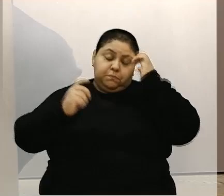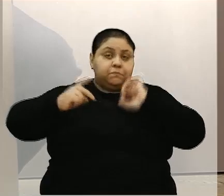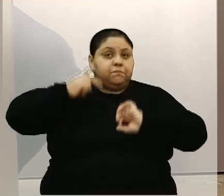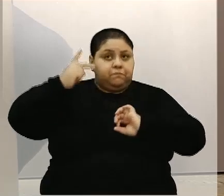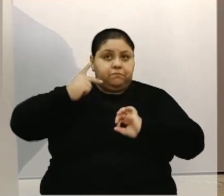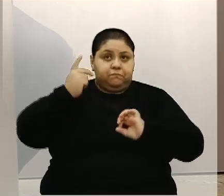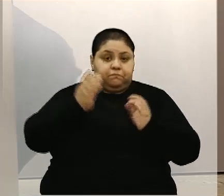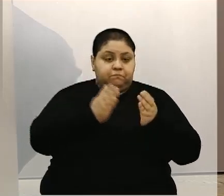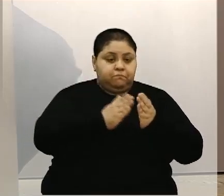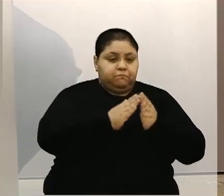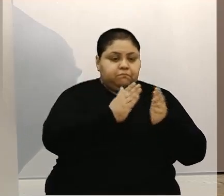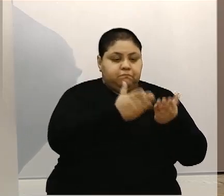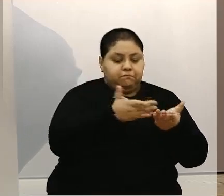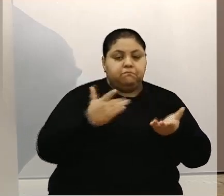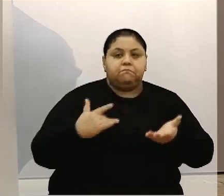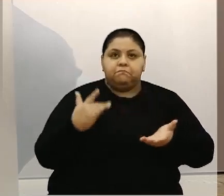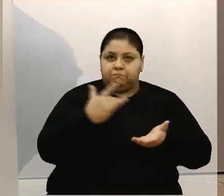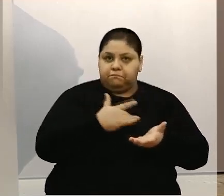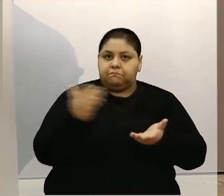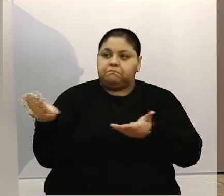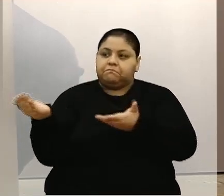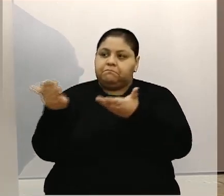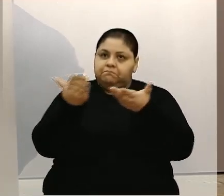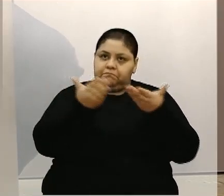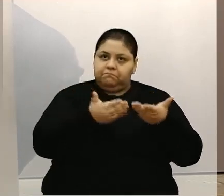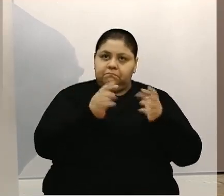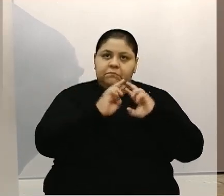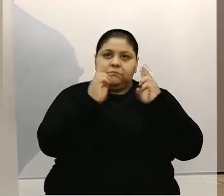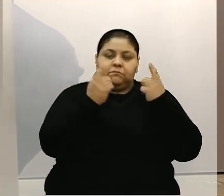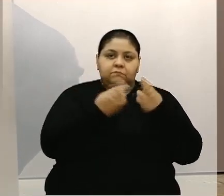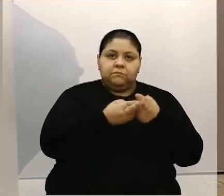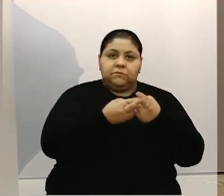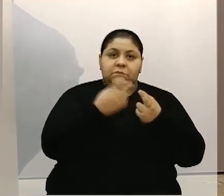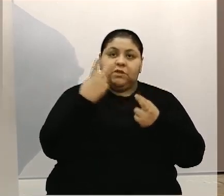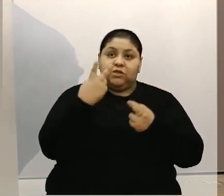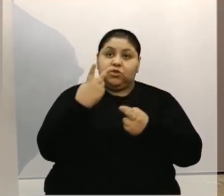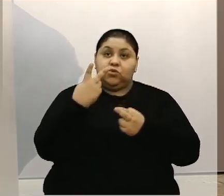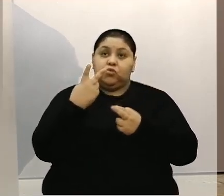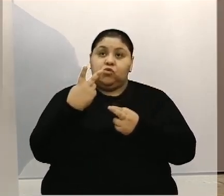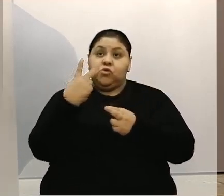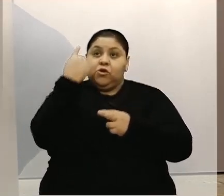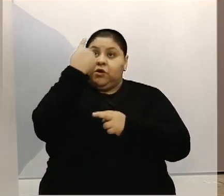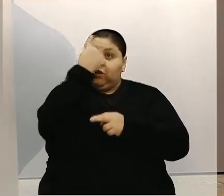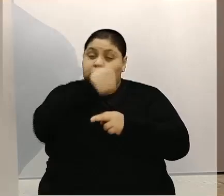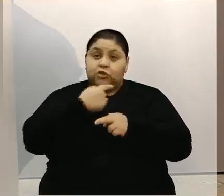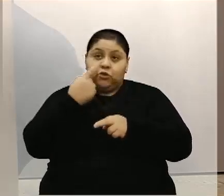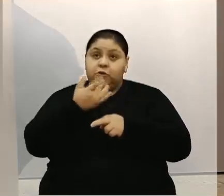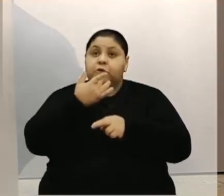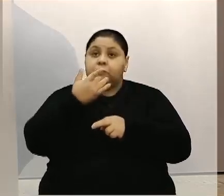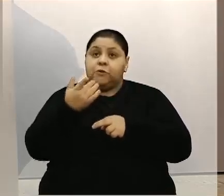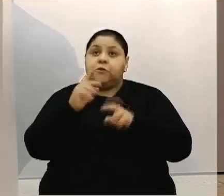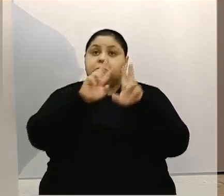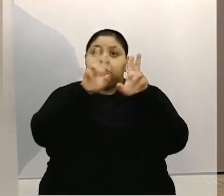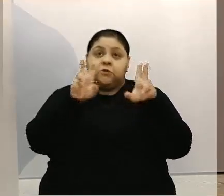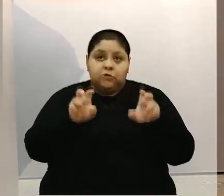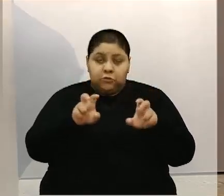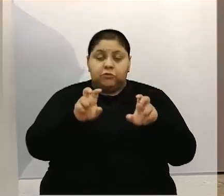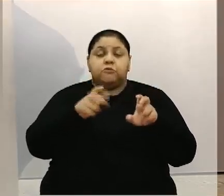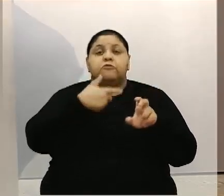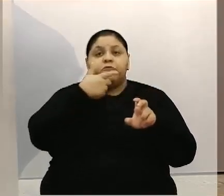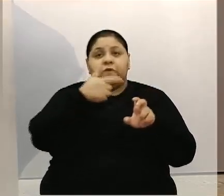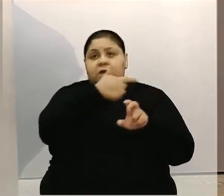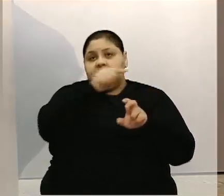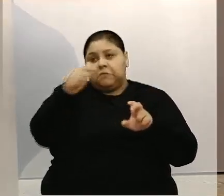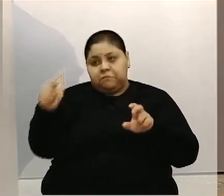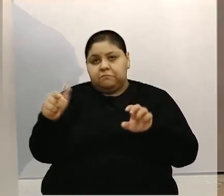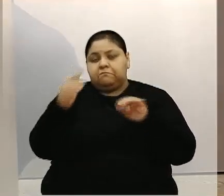da Comissão de Saúde estão convidados para a reunião às 14 horas que nós temos da comissão, e esse assunto pode ser tratado também como outros